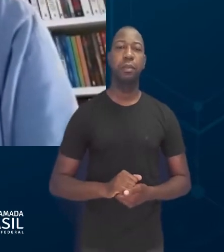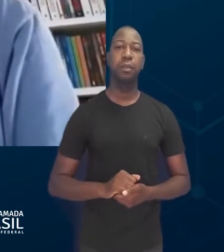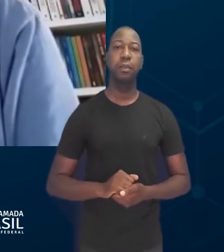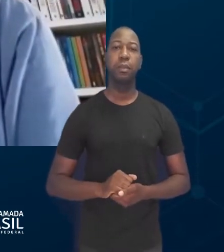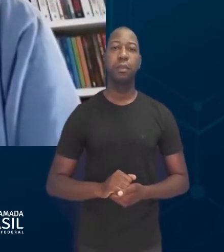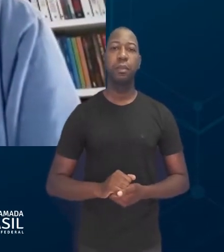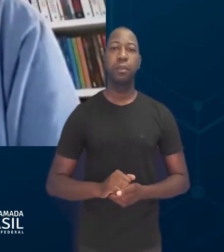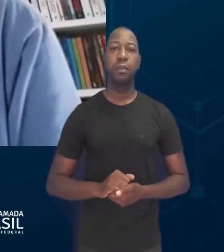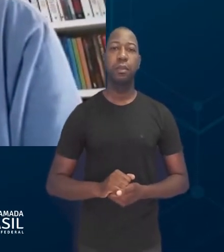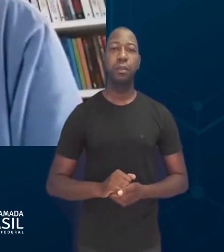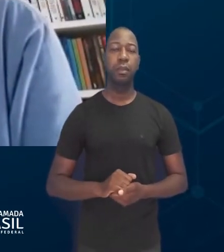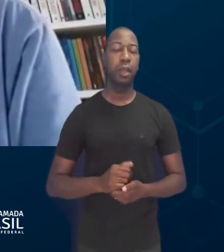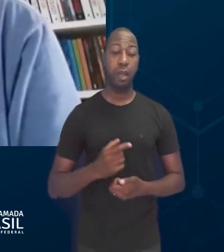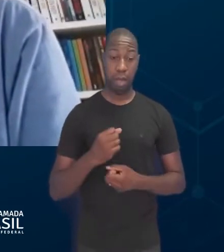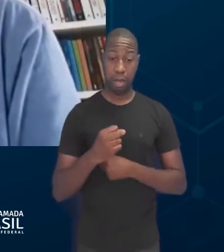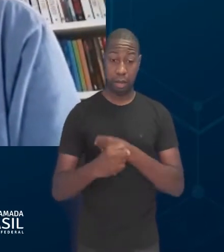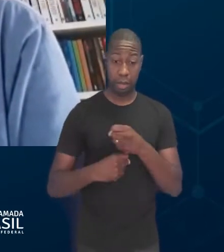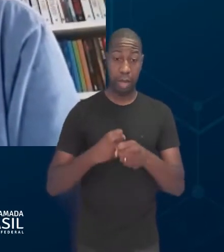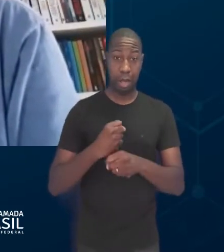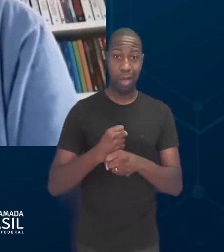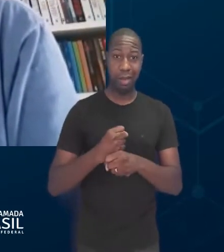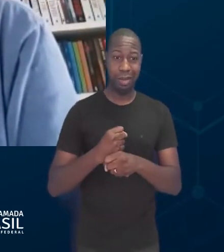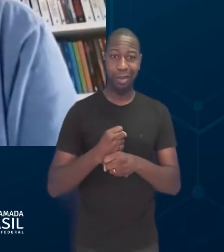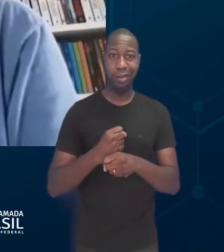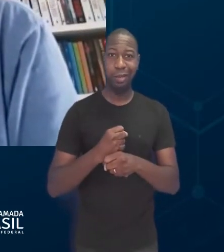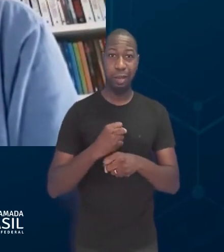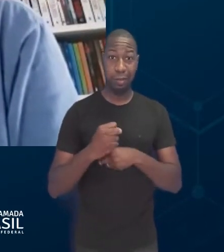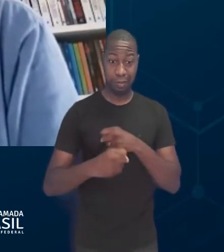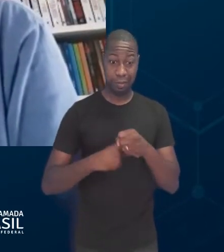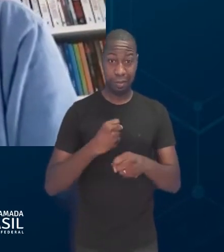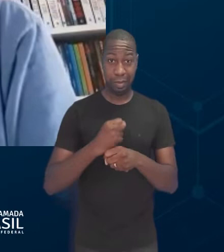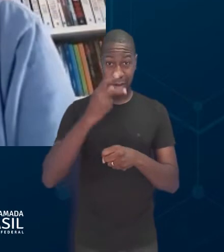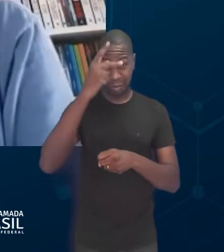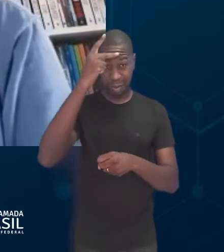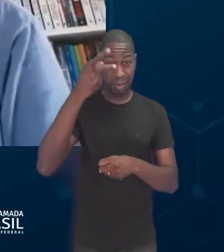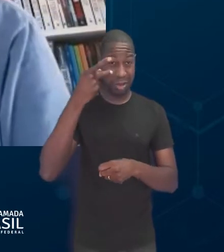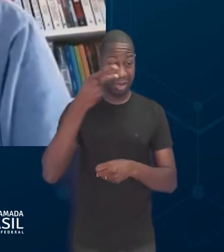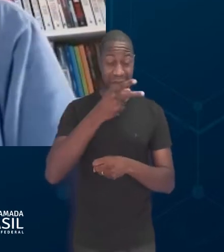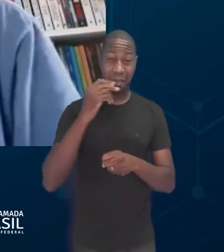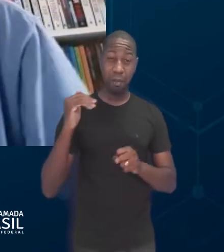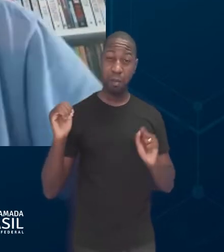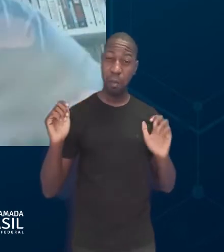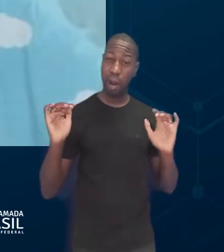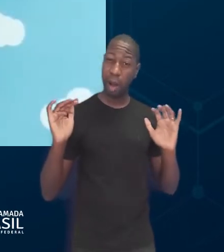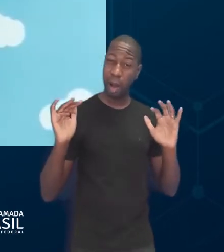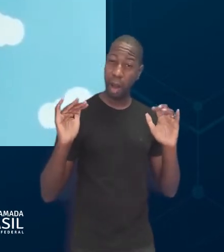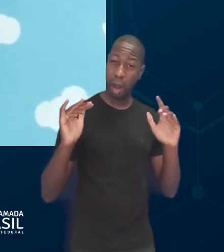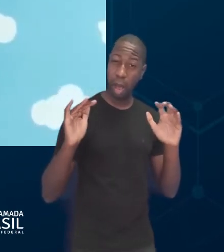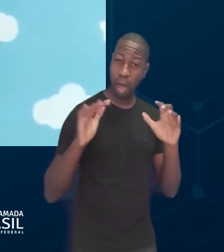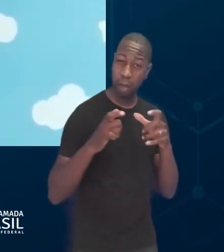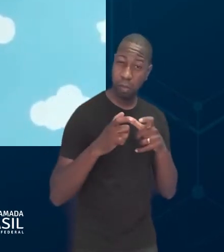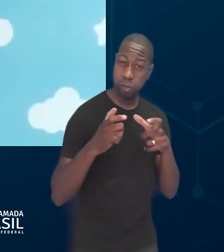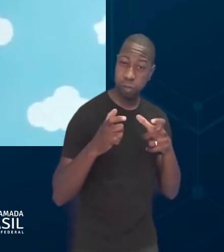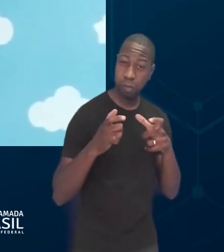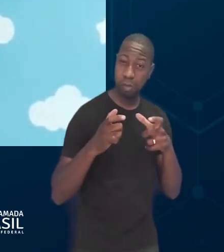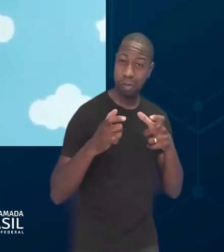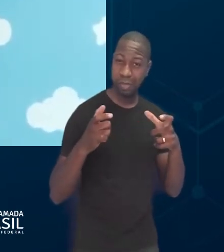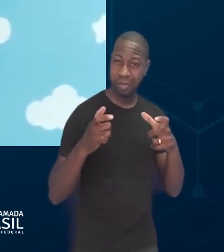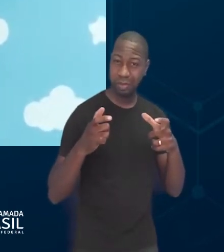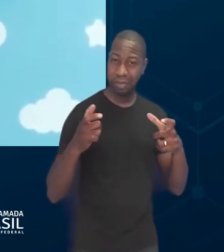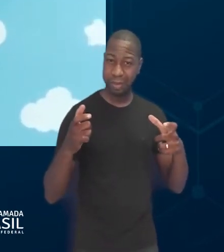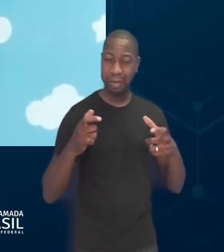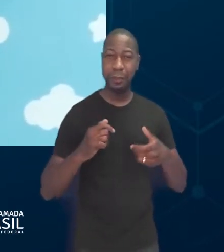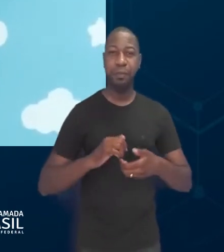obviamente. Cada ano tem mais gente, um público muito fiel e realmente dá gosto ir lá todo ano. A FLIR, para